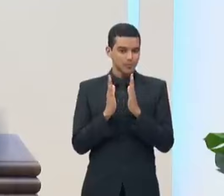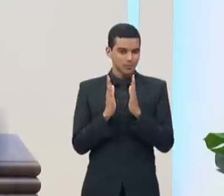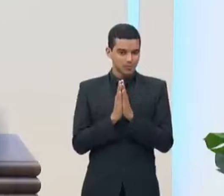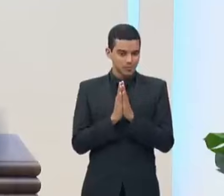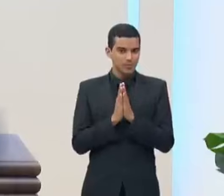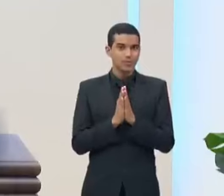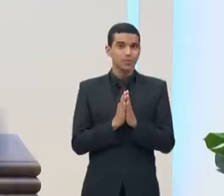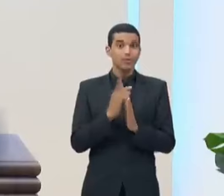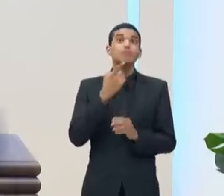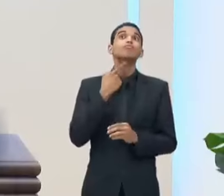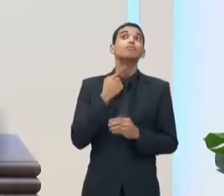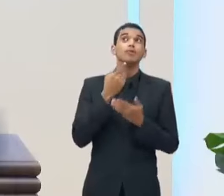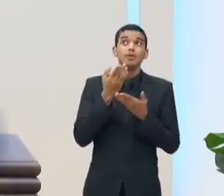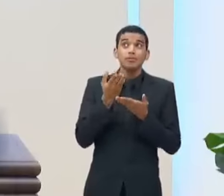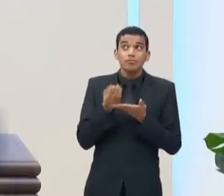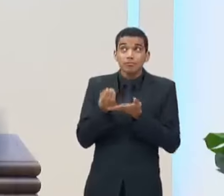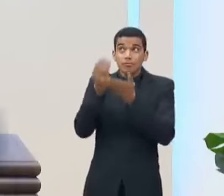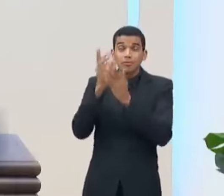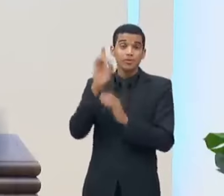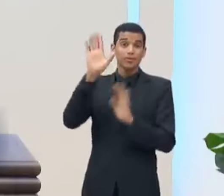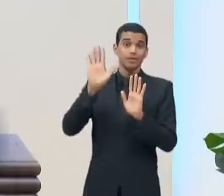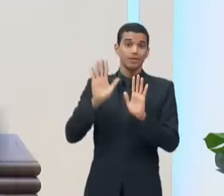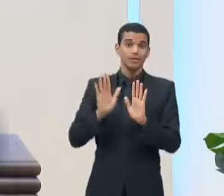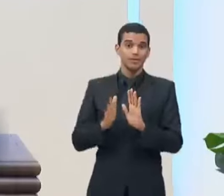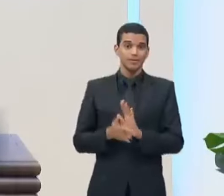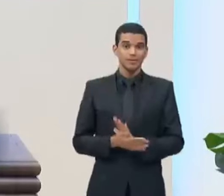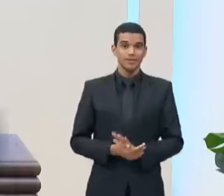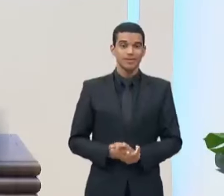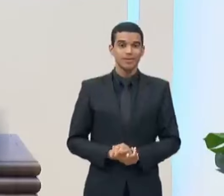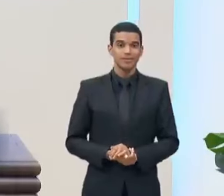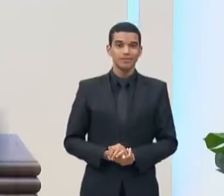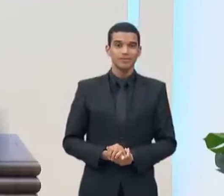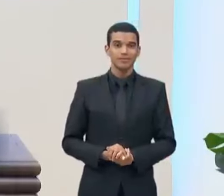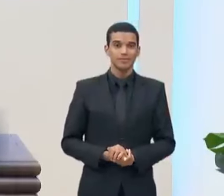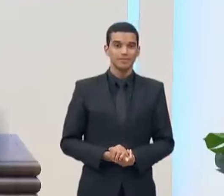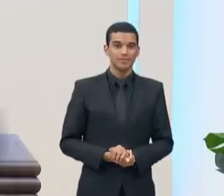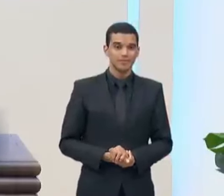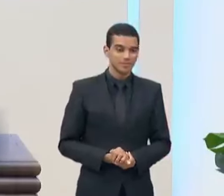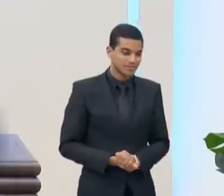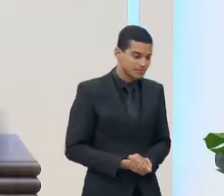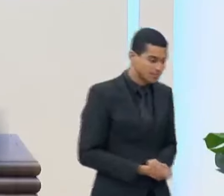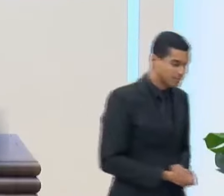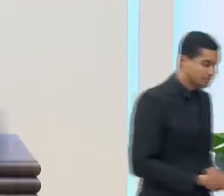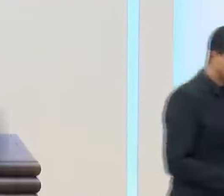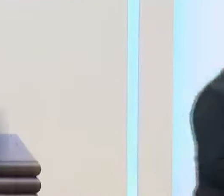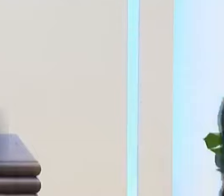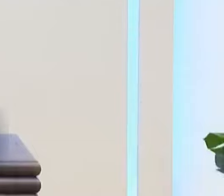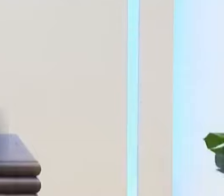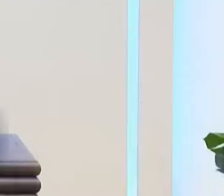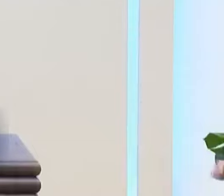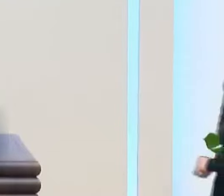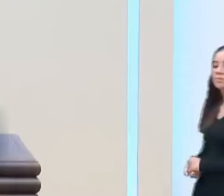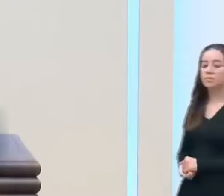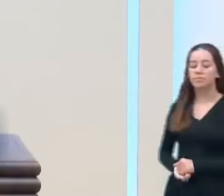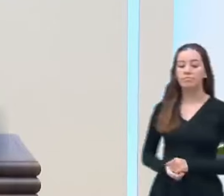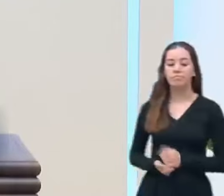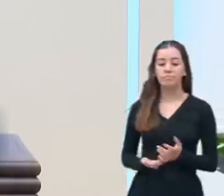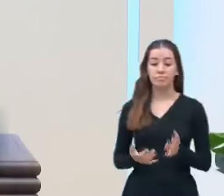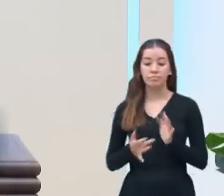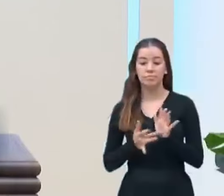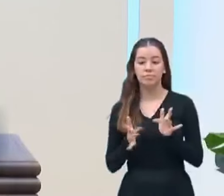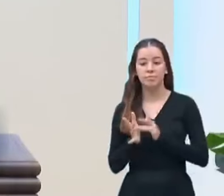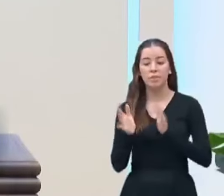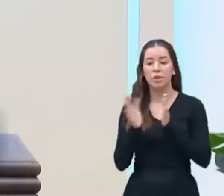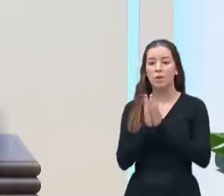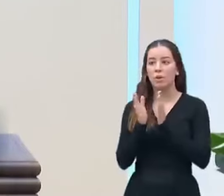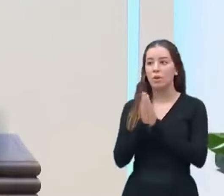e submeter à vontade de Deus. Pai nosso que estás nos céus, santificado seja o teu nome,